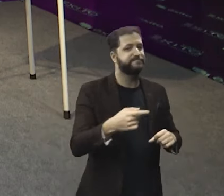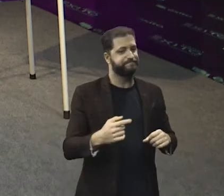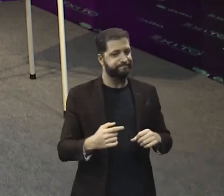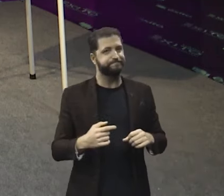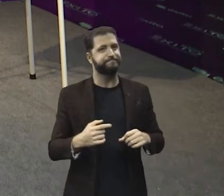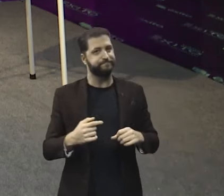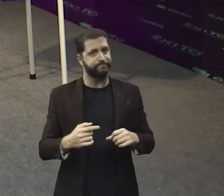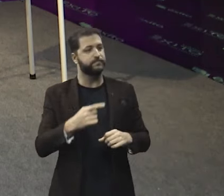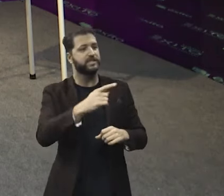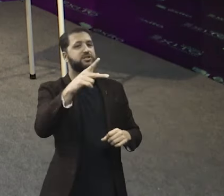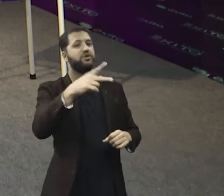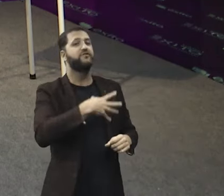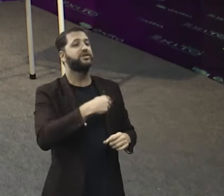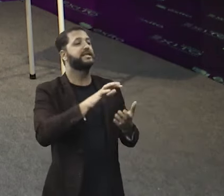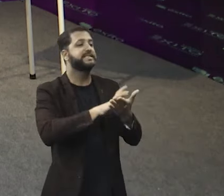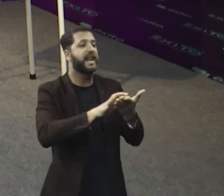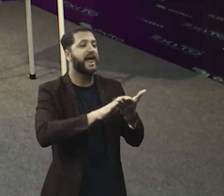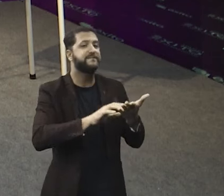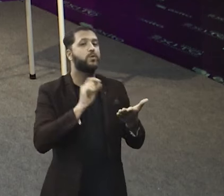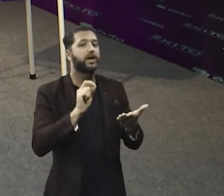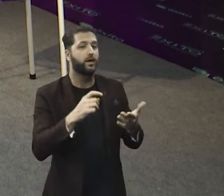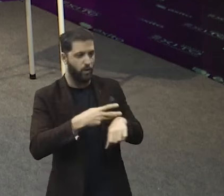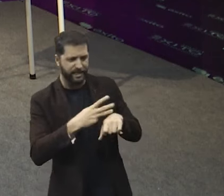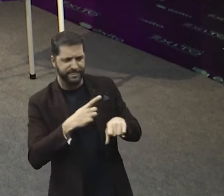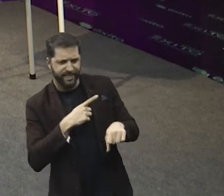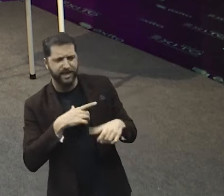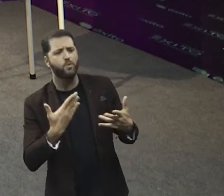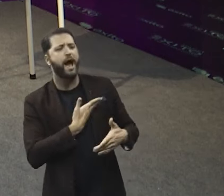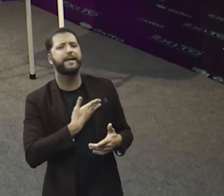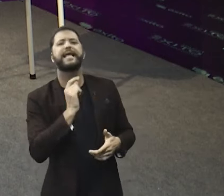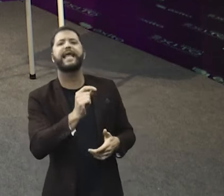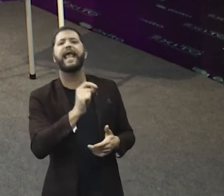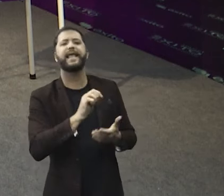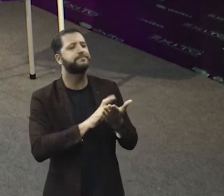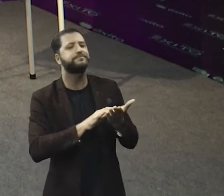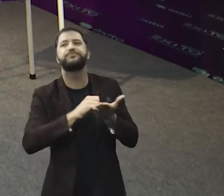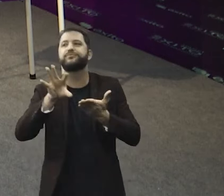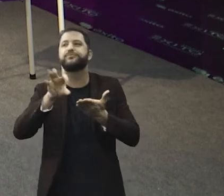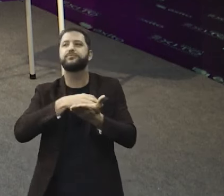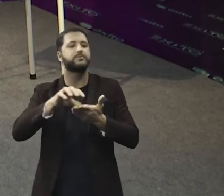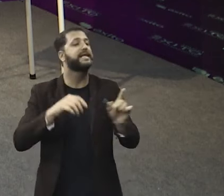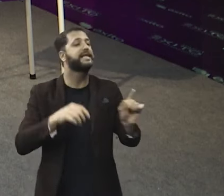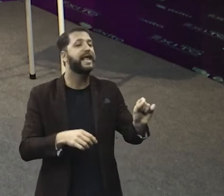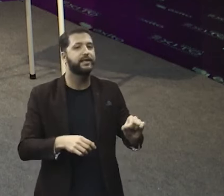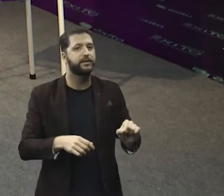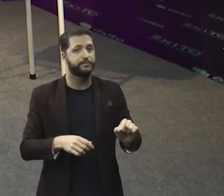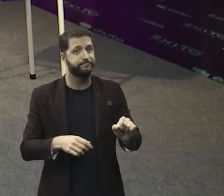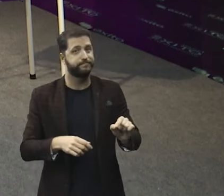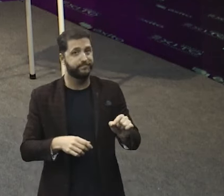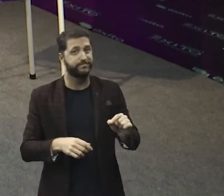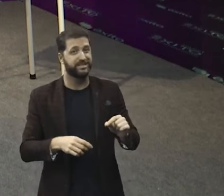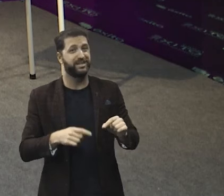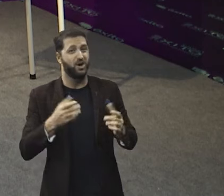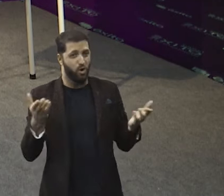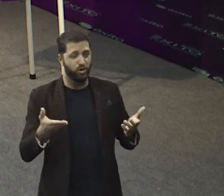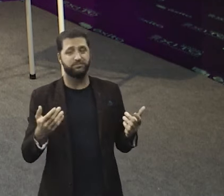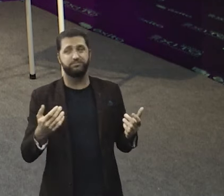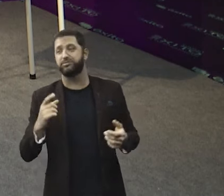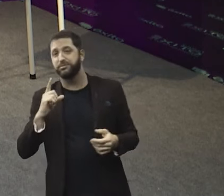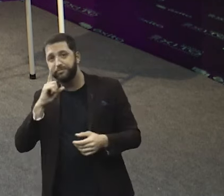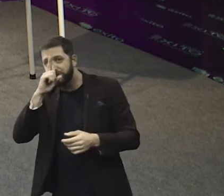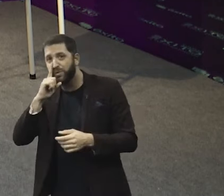escreve se se tem o WhatsApp Quais são os amiguinhos por quê Porque o nível gente de possibilidade de pedofilia por exemplo no metaverso